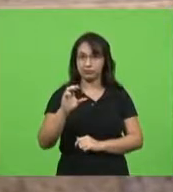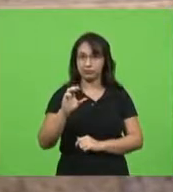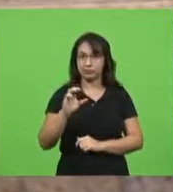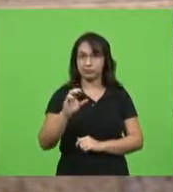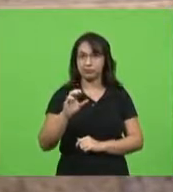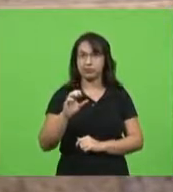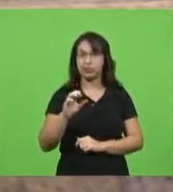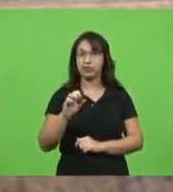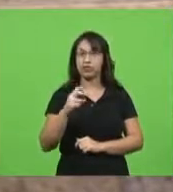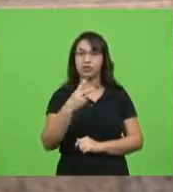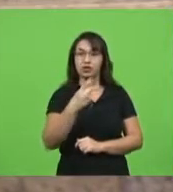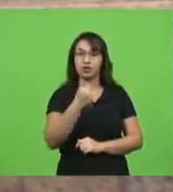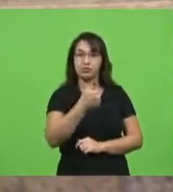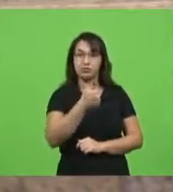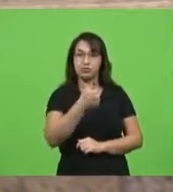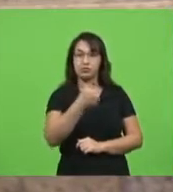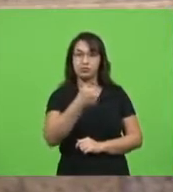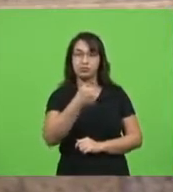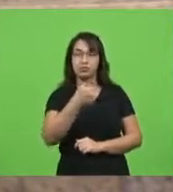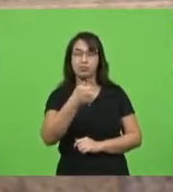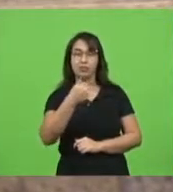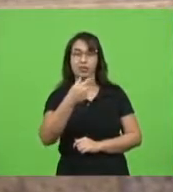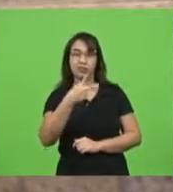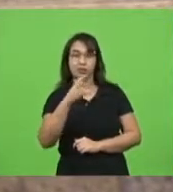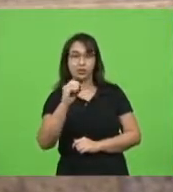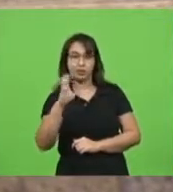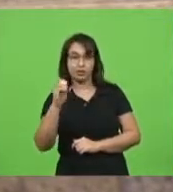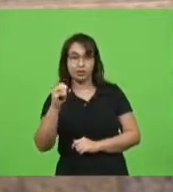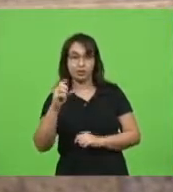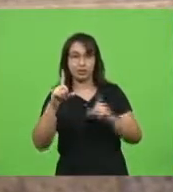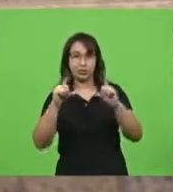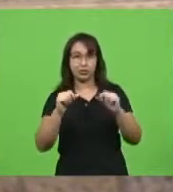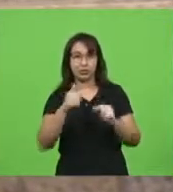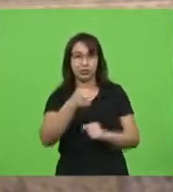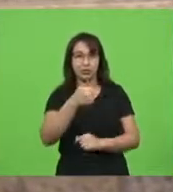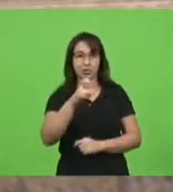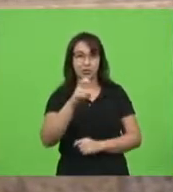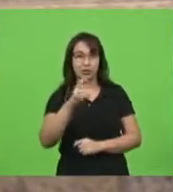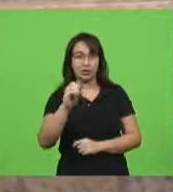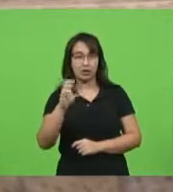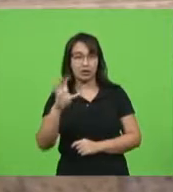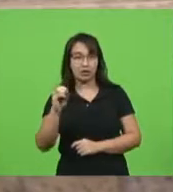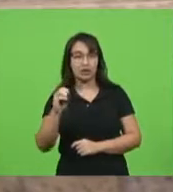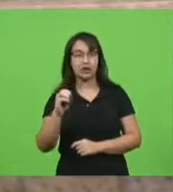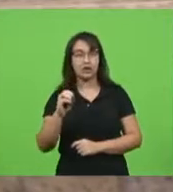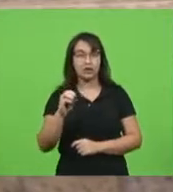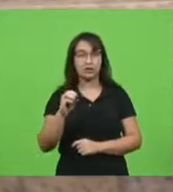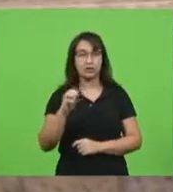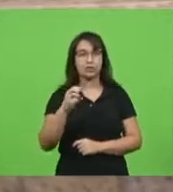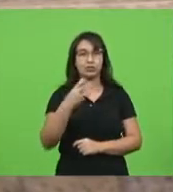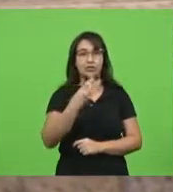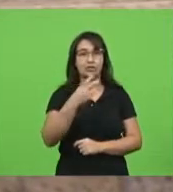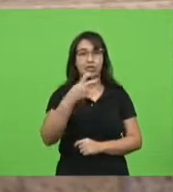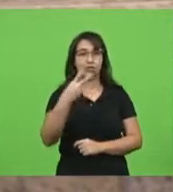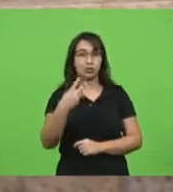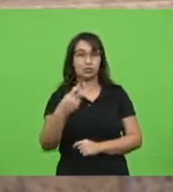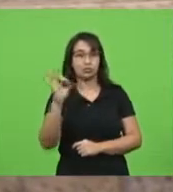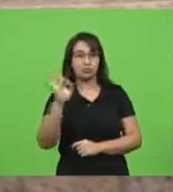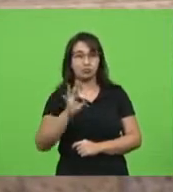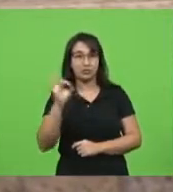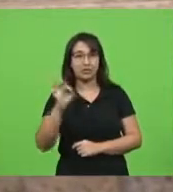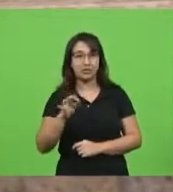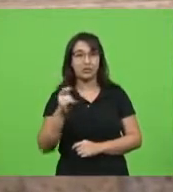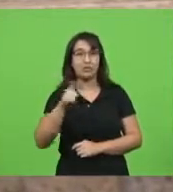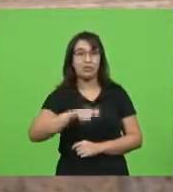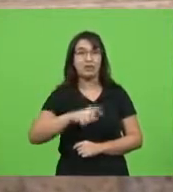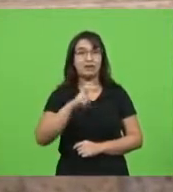para 1.500, redução de furtos de 20 mil para 13 mil, de 32% de redução, 50% de redução